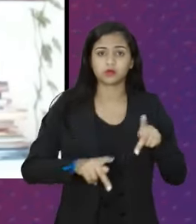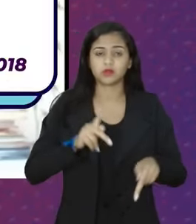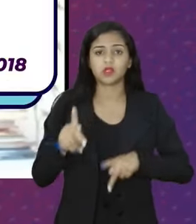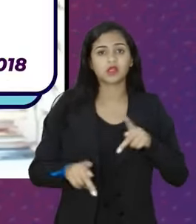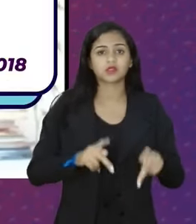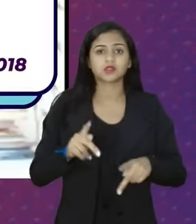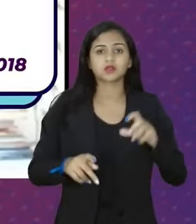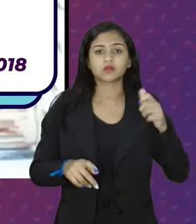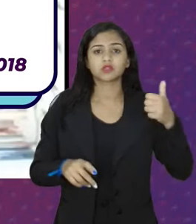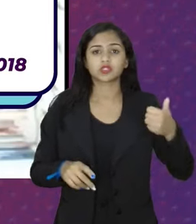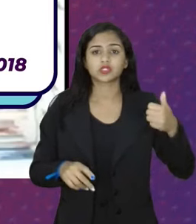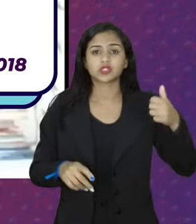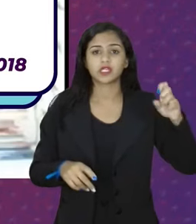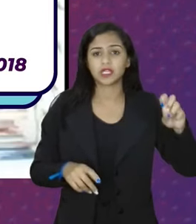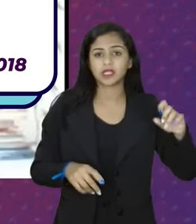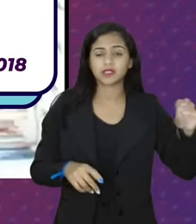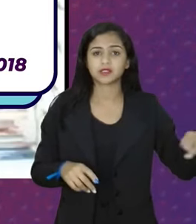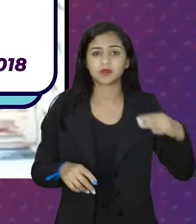de